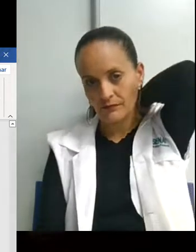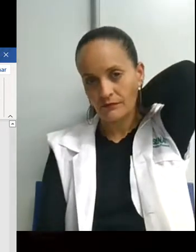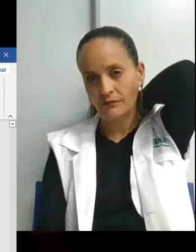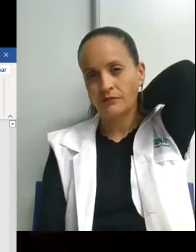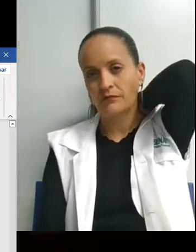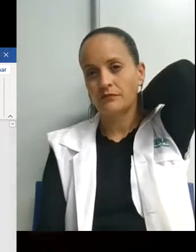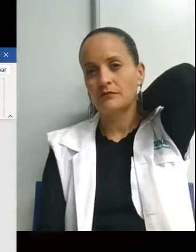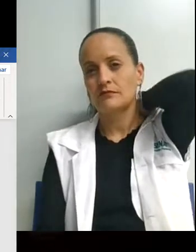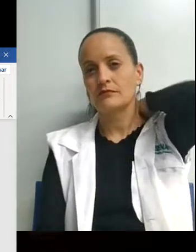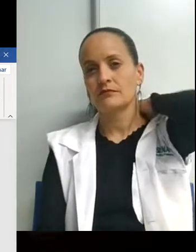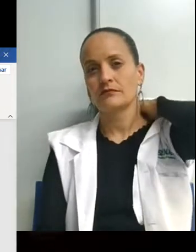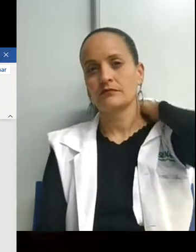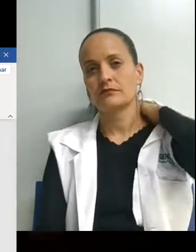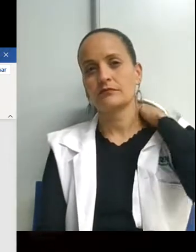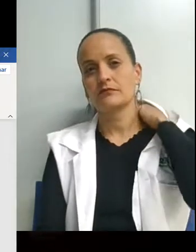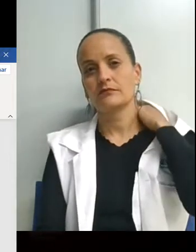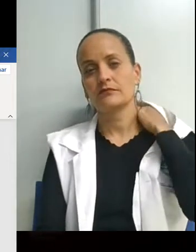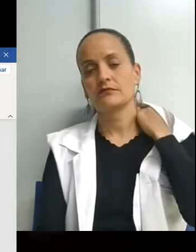layout.